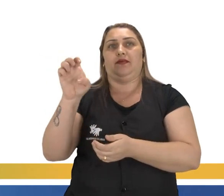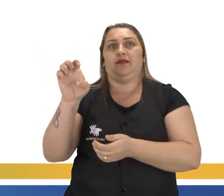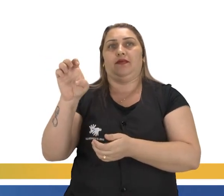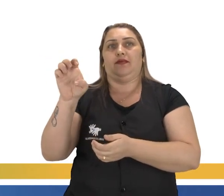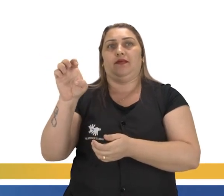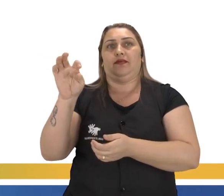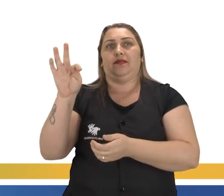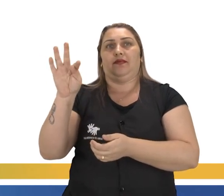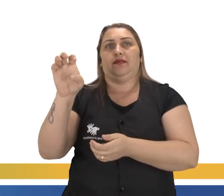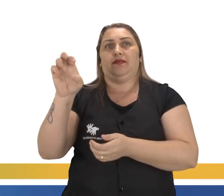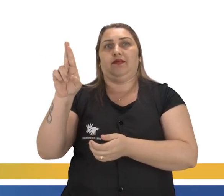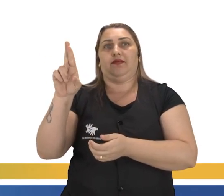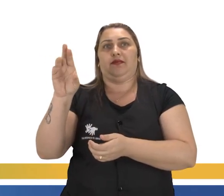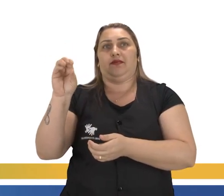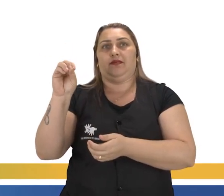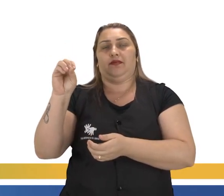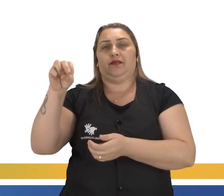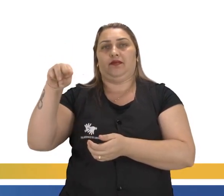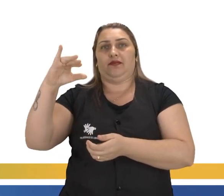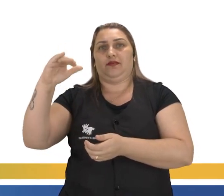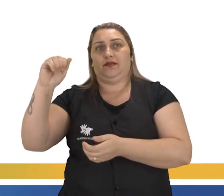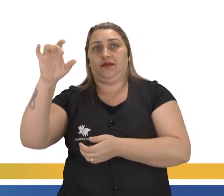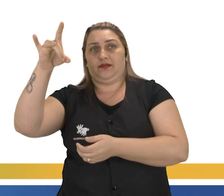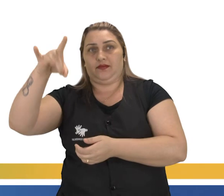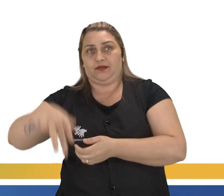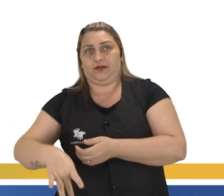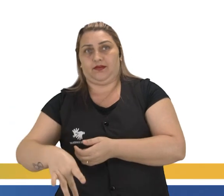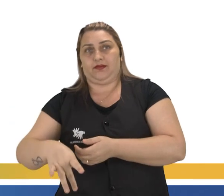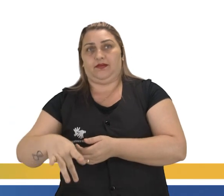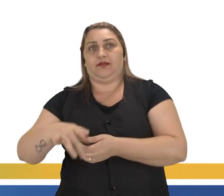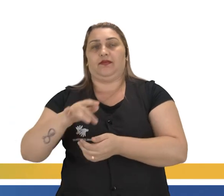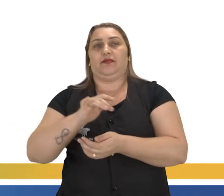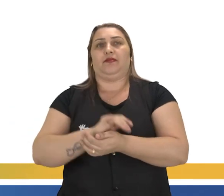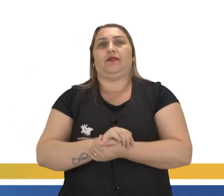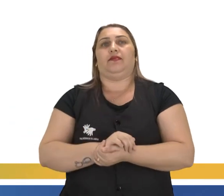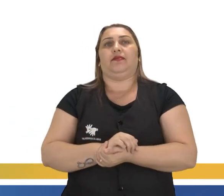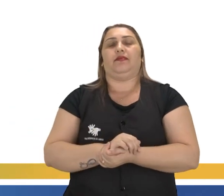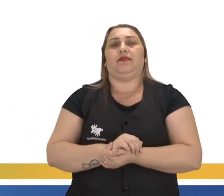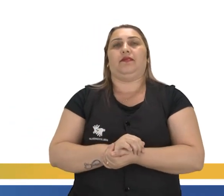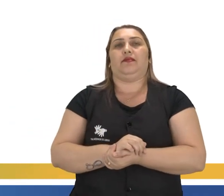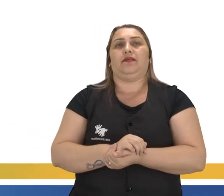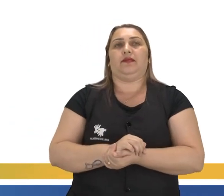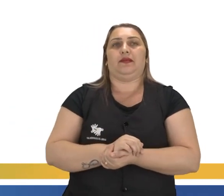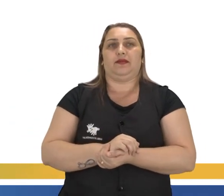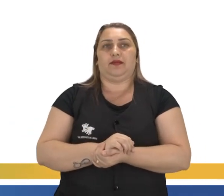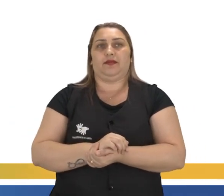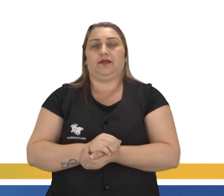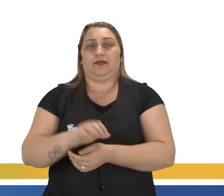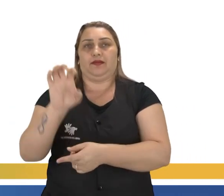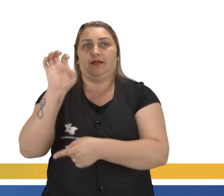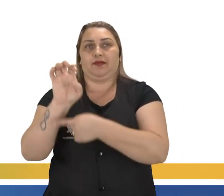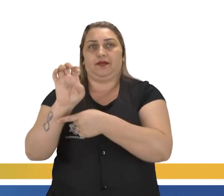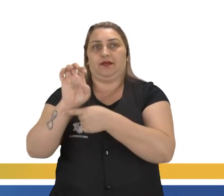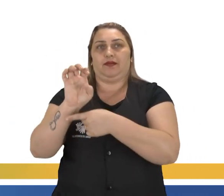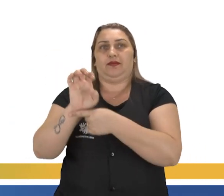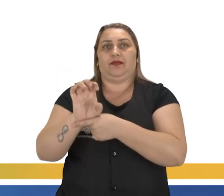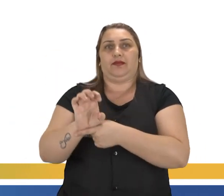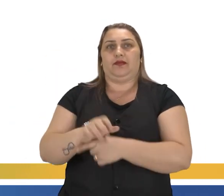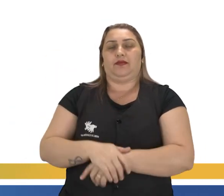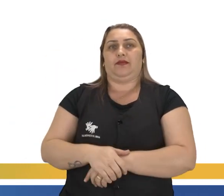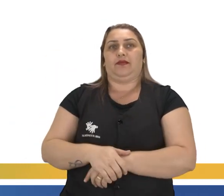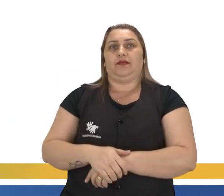Eufória. No português, eu digo euforia. E por último, la leche se quedó más cara que el